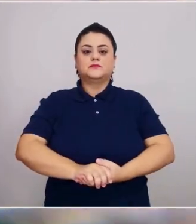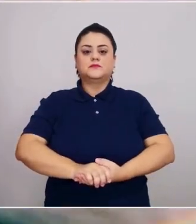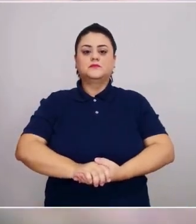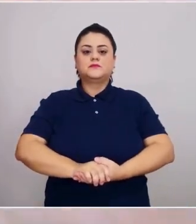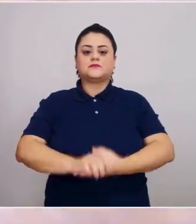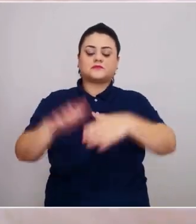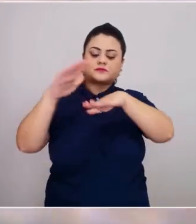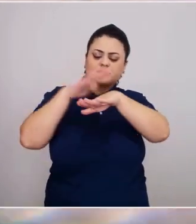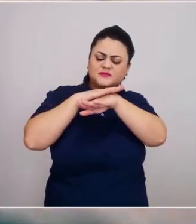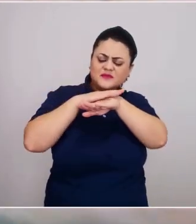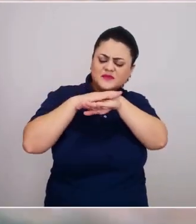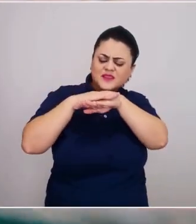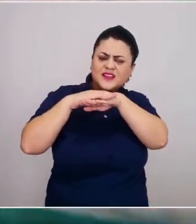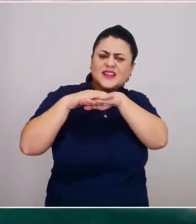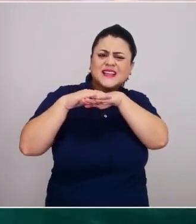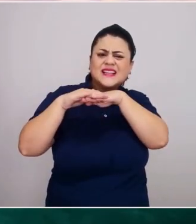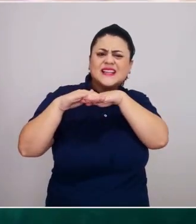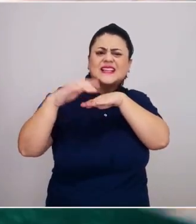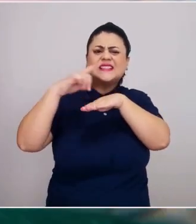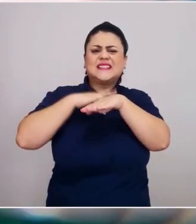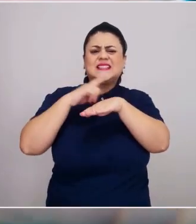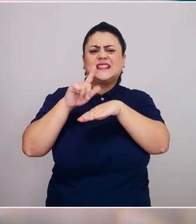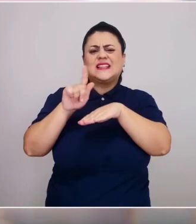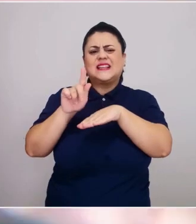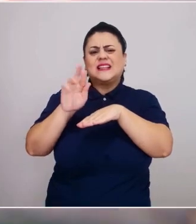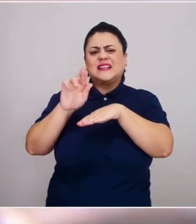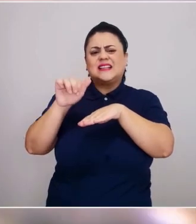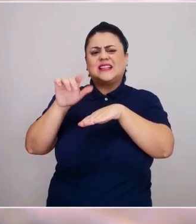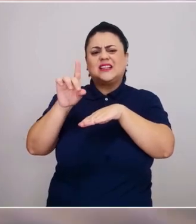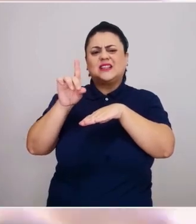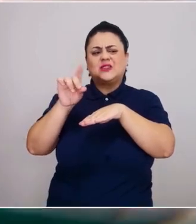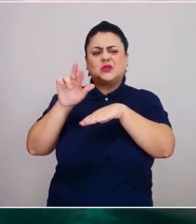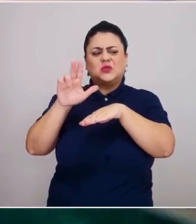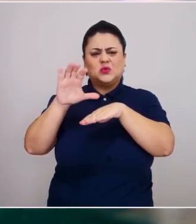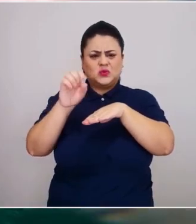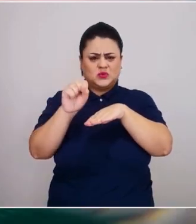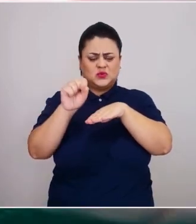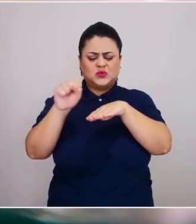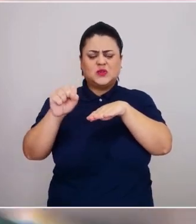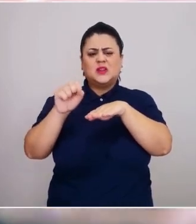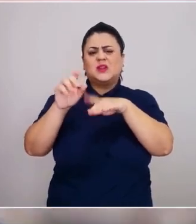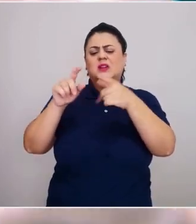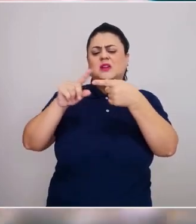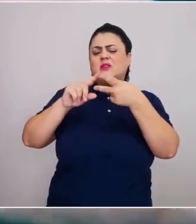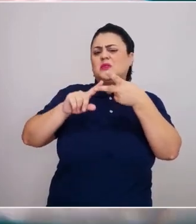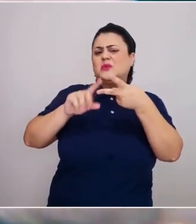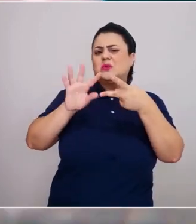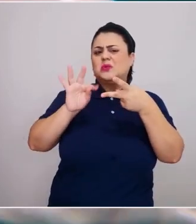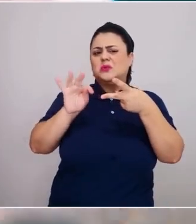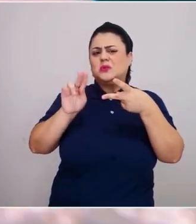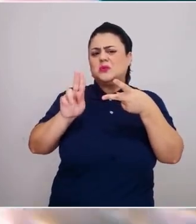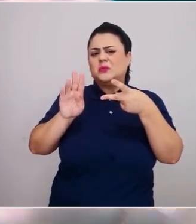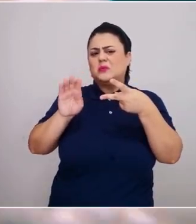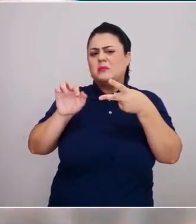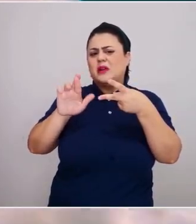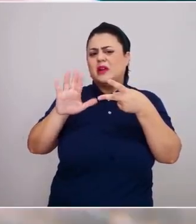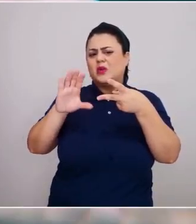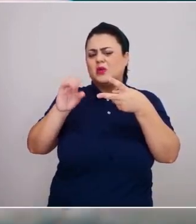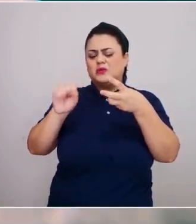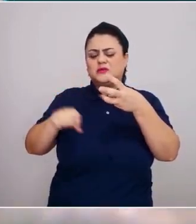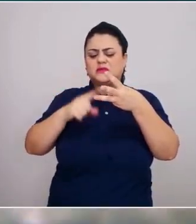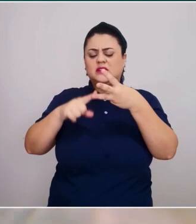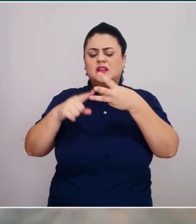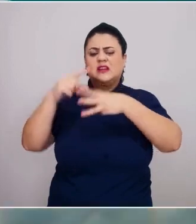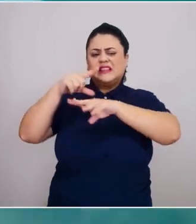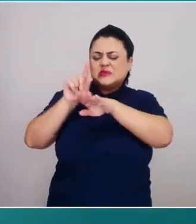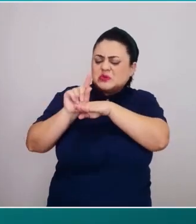Sua parede corporal é coberta por grânulos, tubérculos e espinhos, protuberâncias que